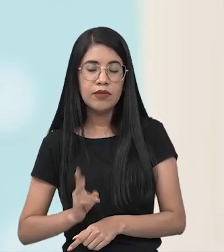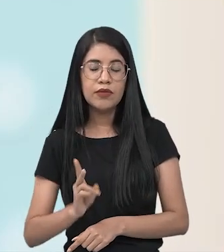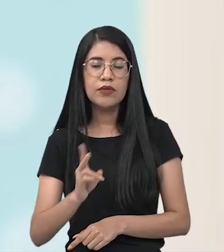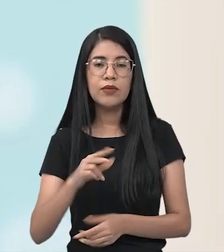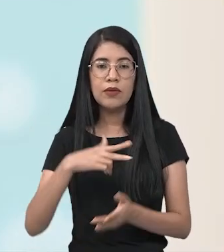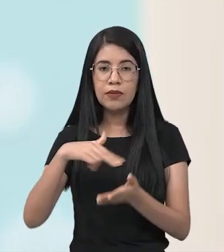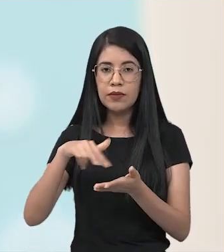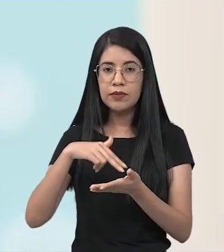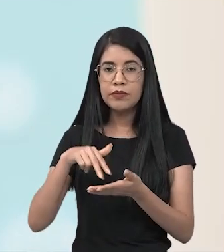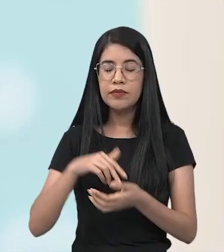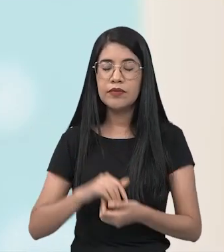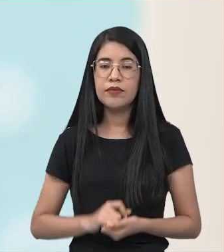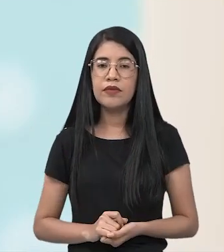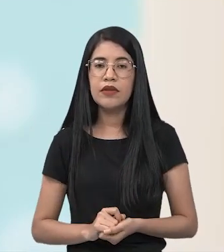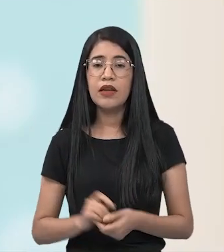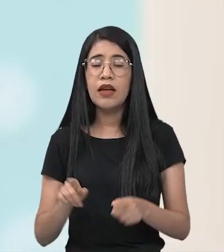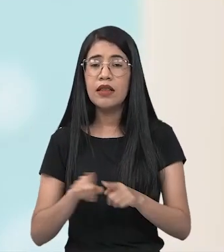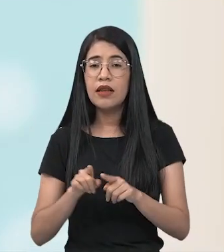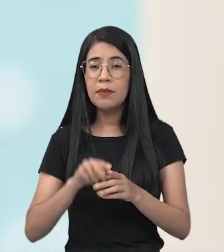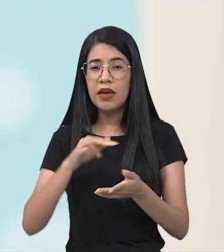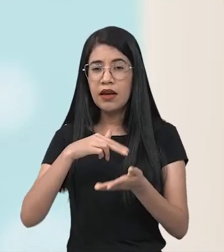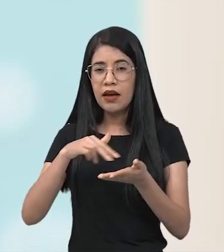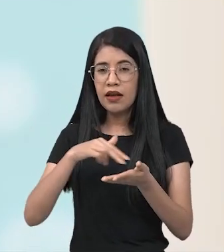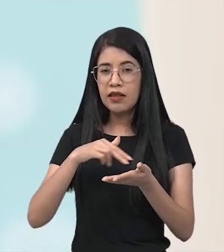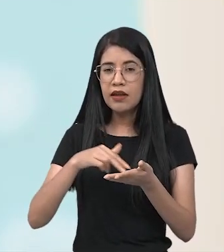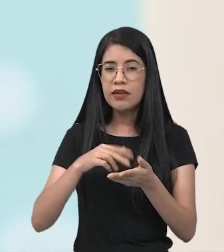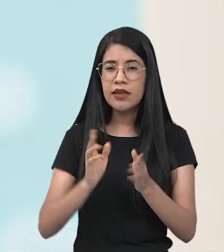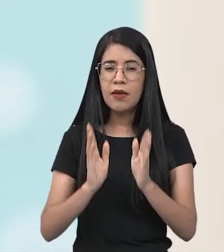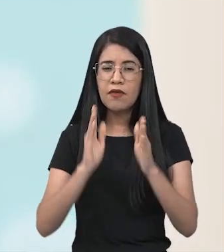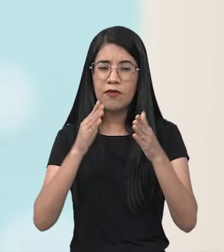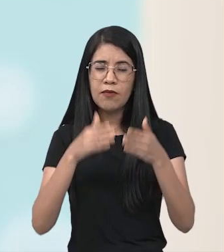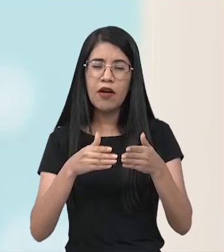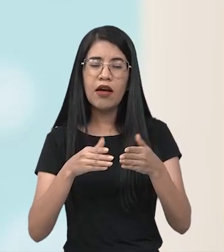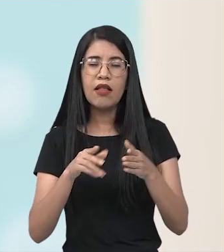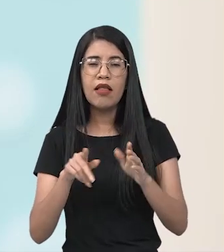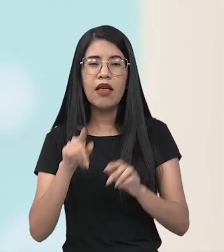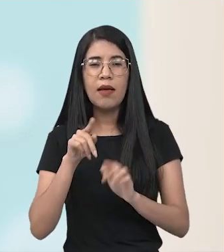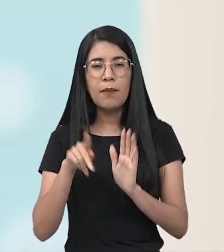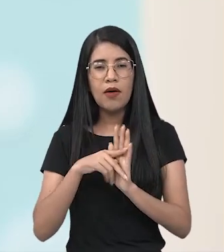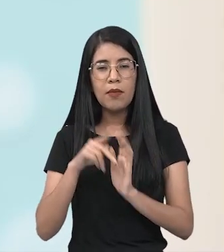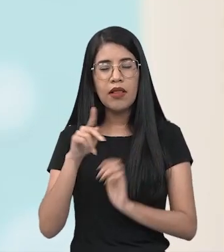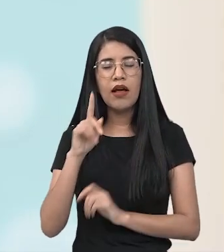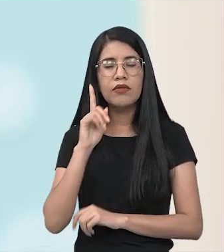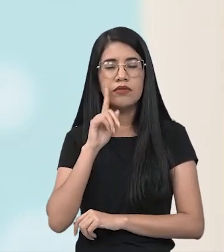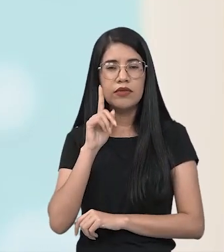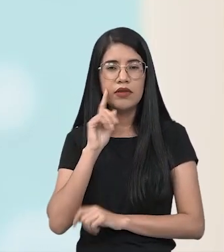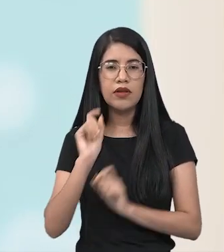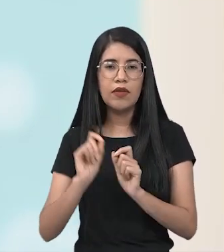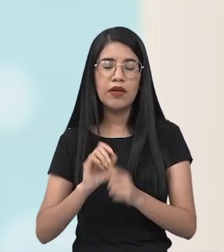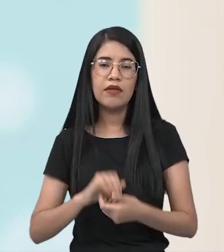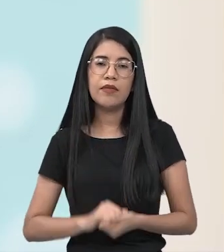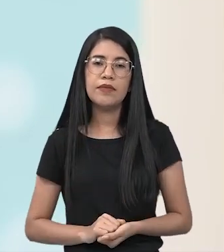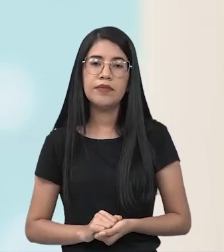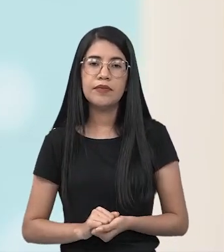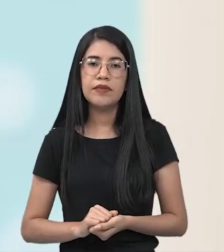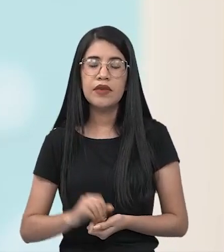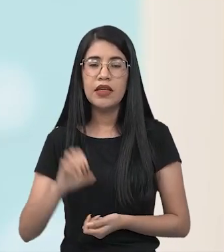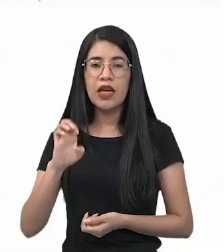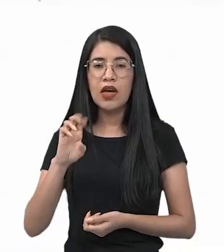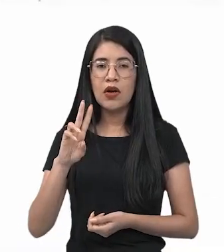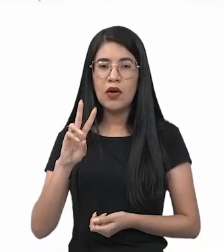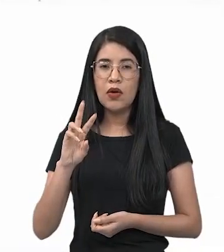dança. E uma dança especificamente norte-americana que nós temos é o Charleston. E vamos conhecer sobre ele. O